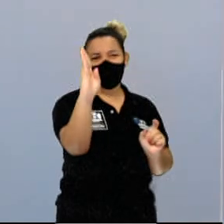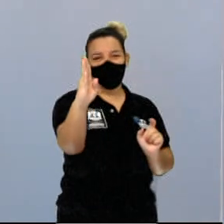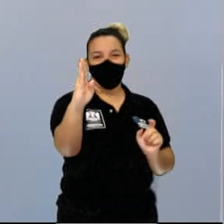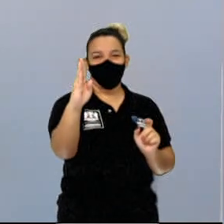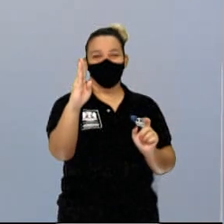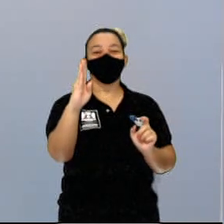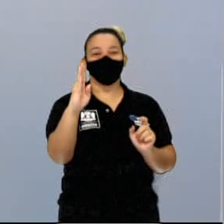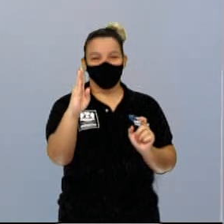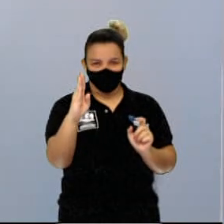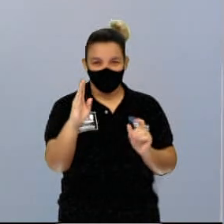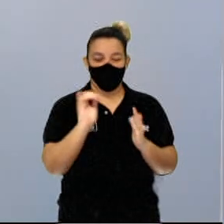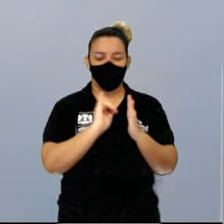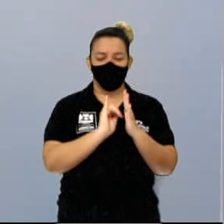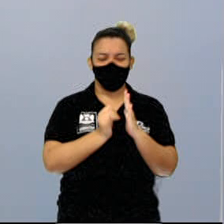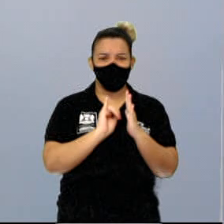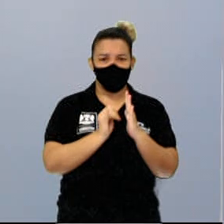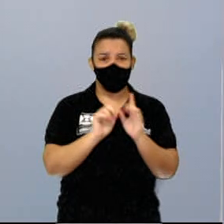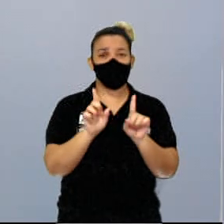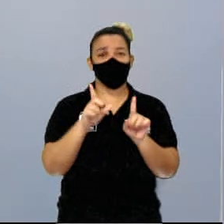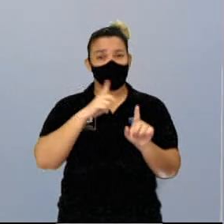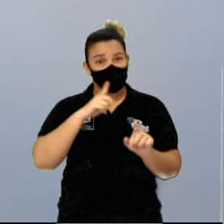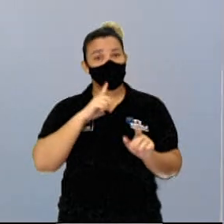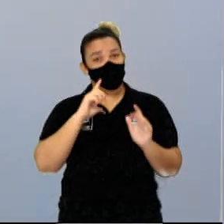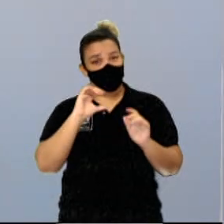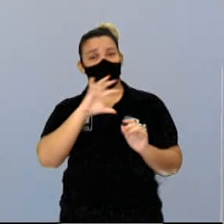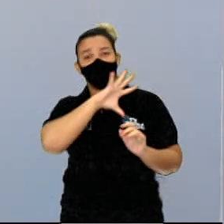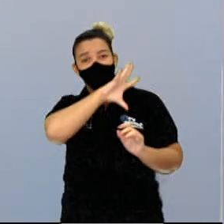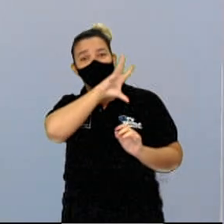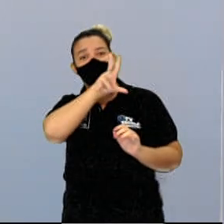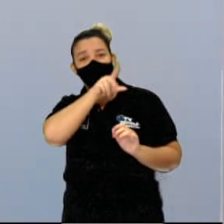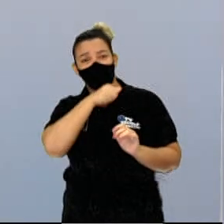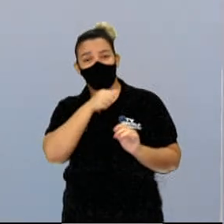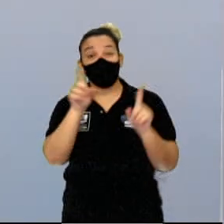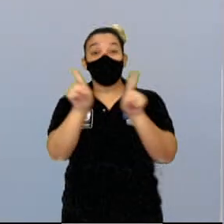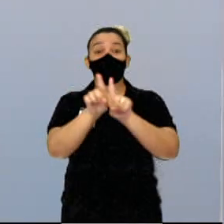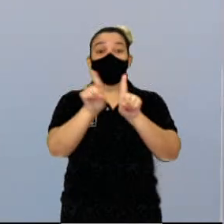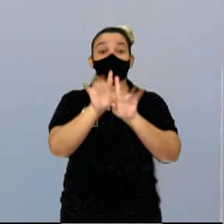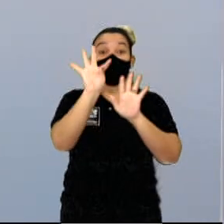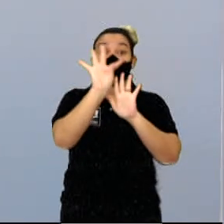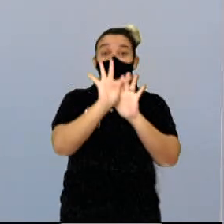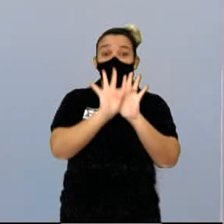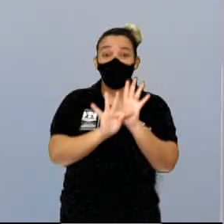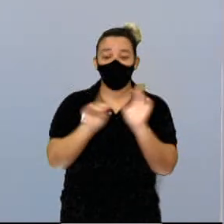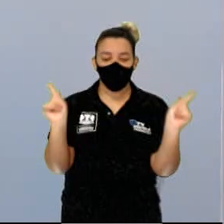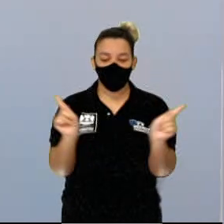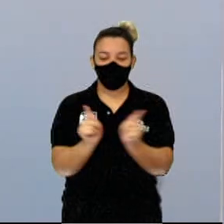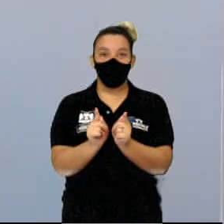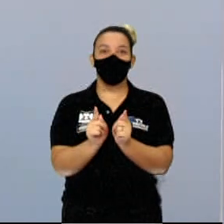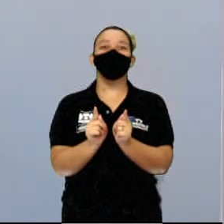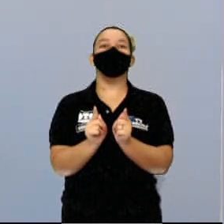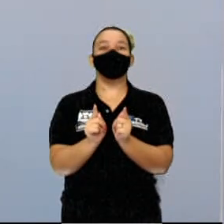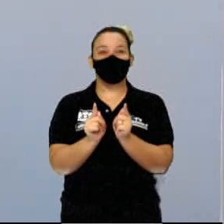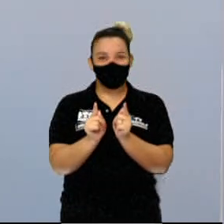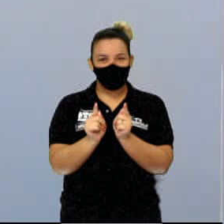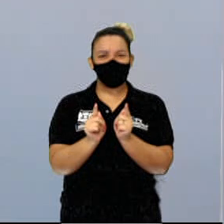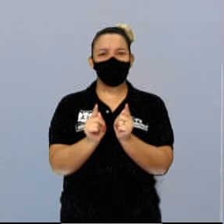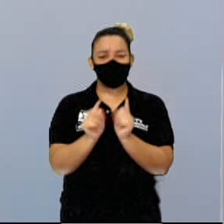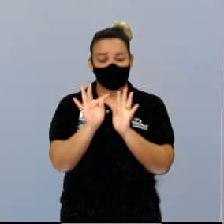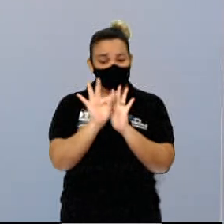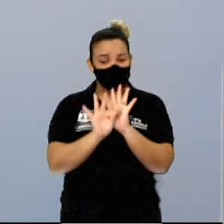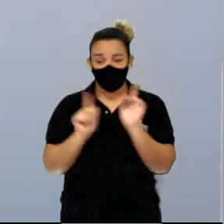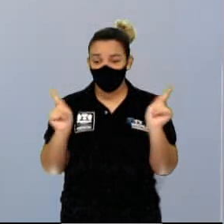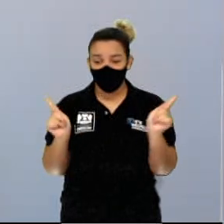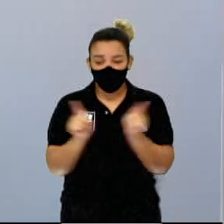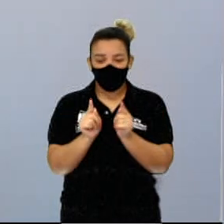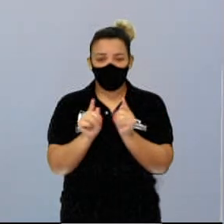com animais. E o texto, ele é curto. Ele tem a finalidade de transmitir